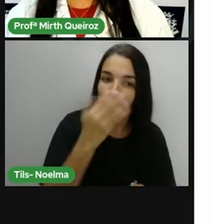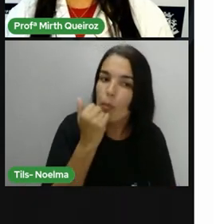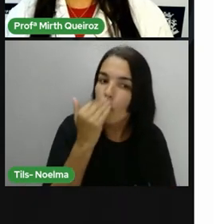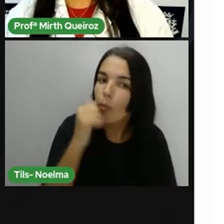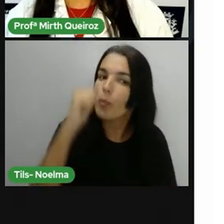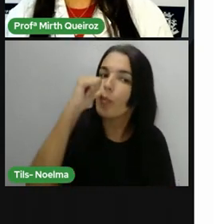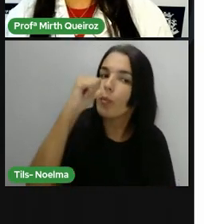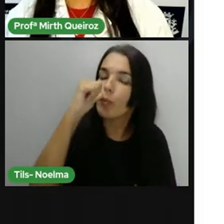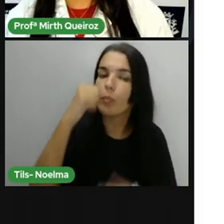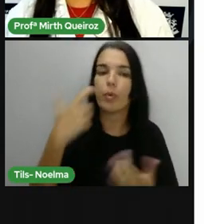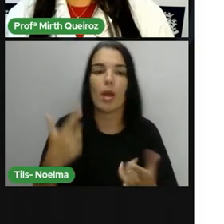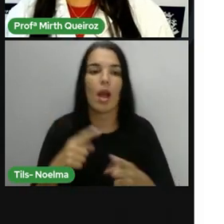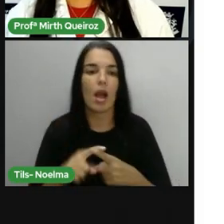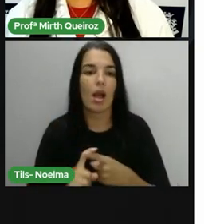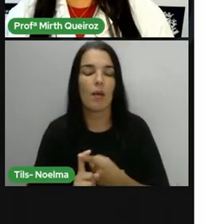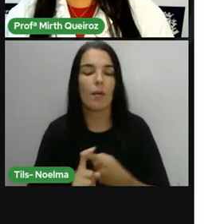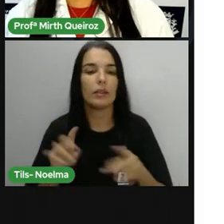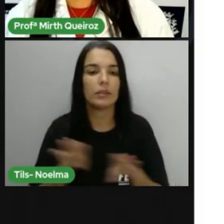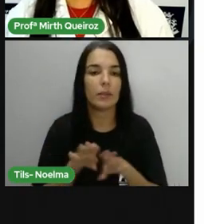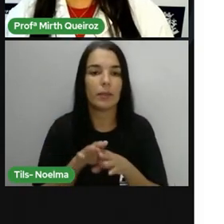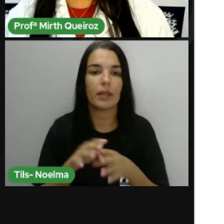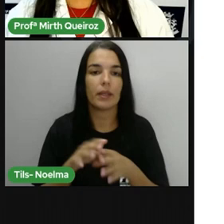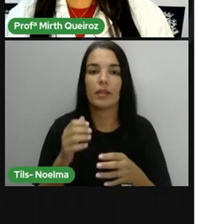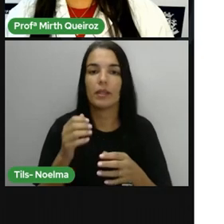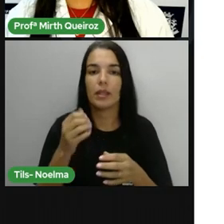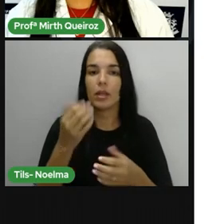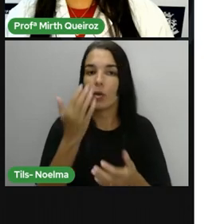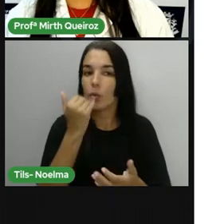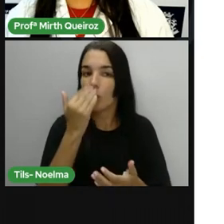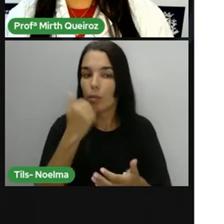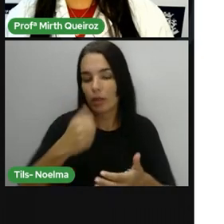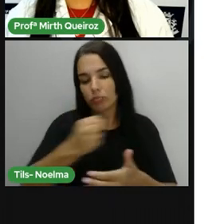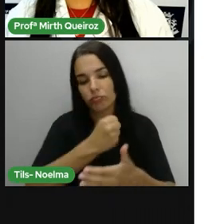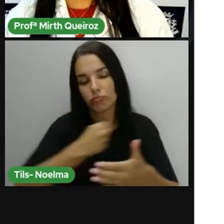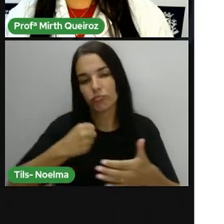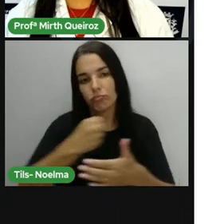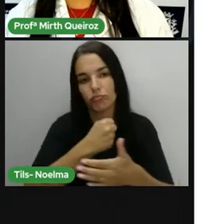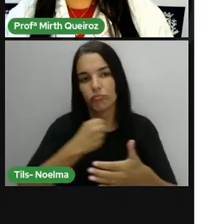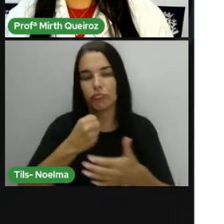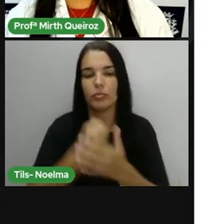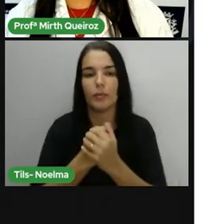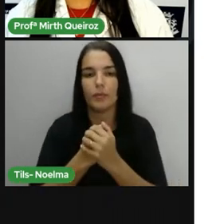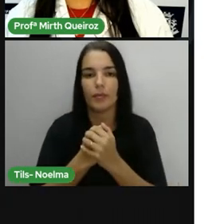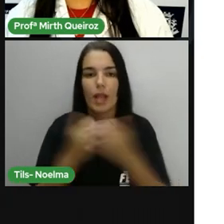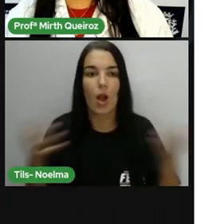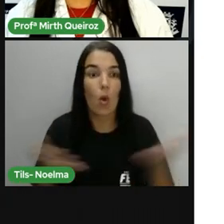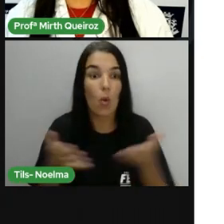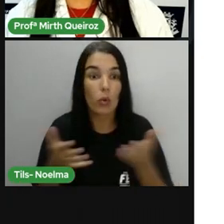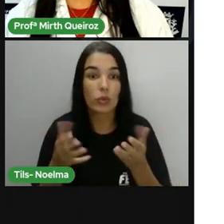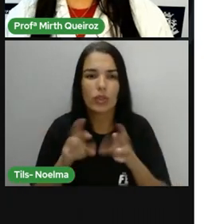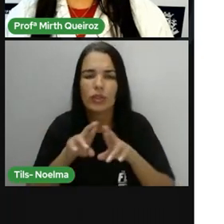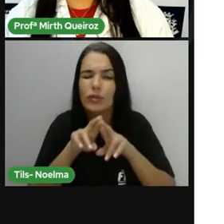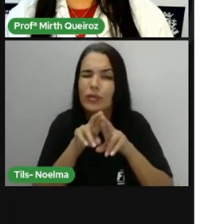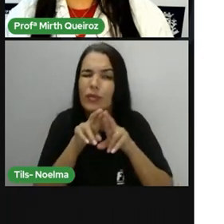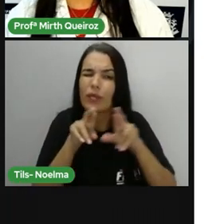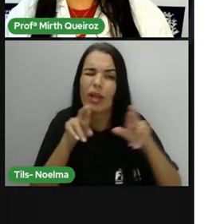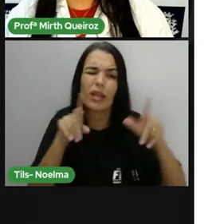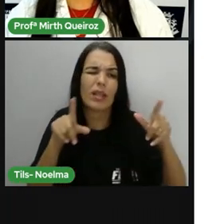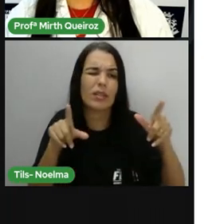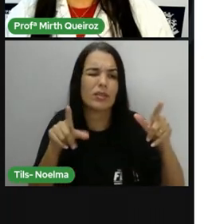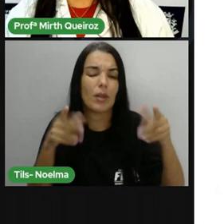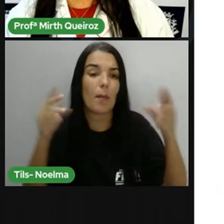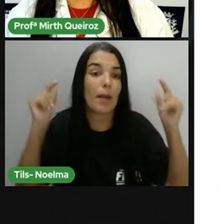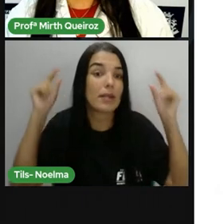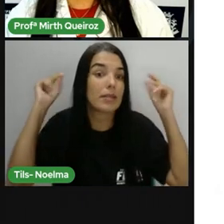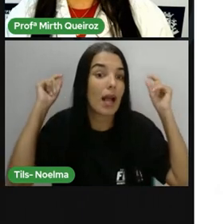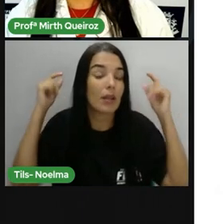de alimentos, para o lazer. E hoje a lagoa é bastante diferente do que foi no passado devido às